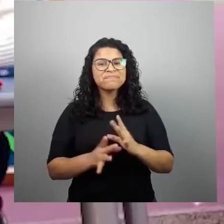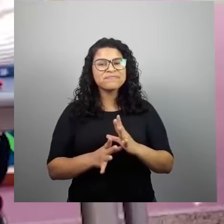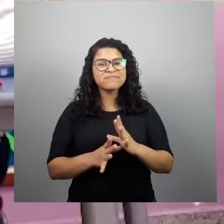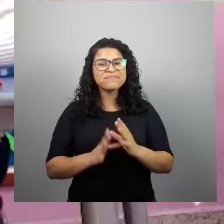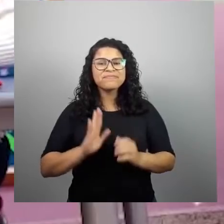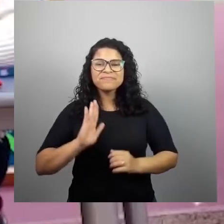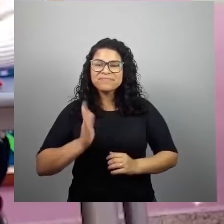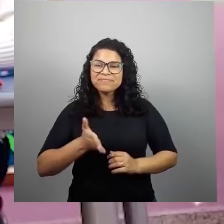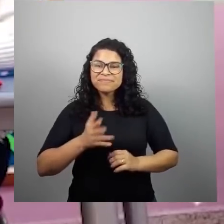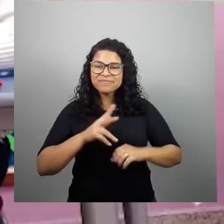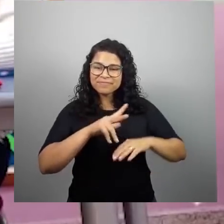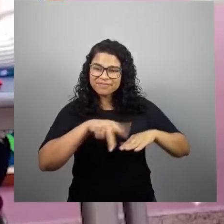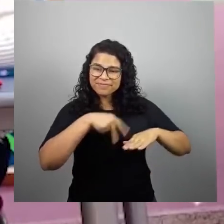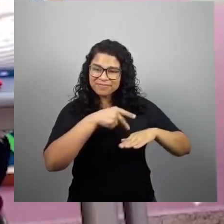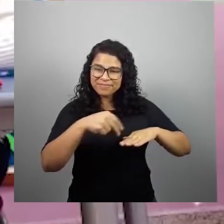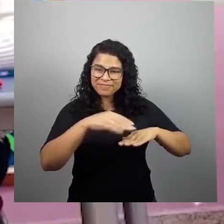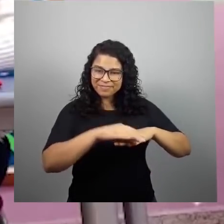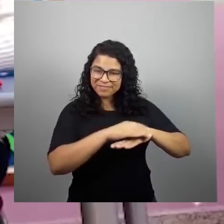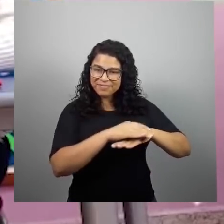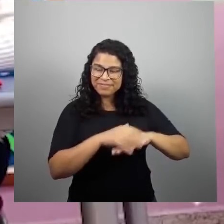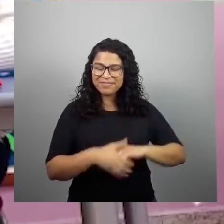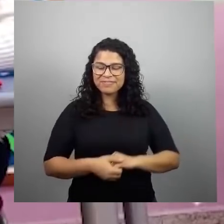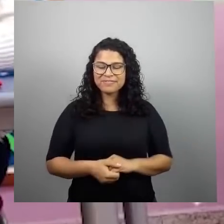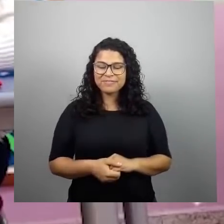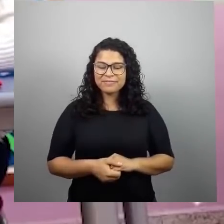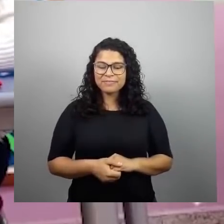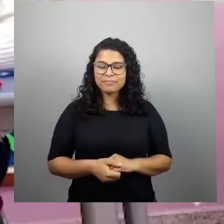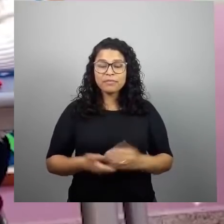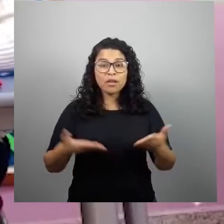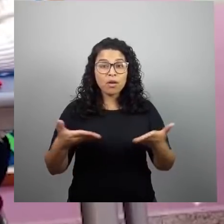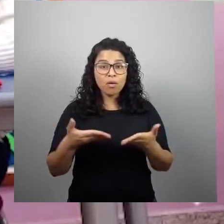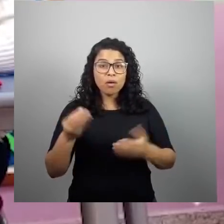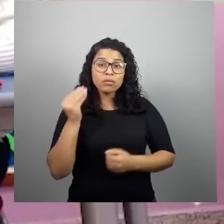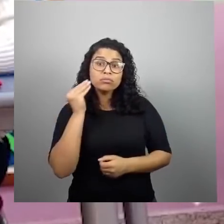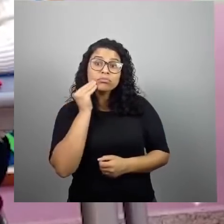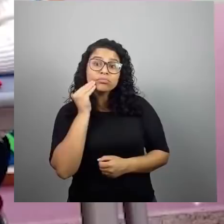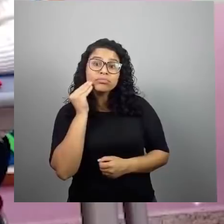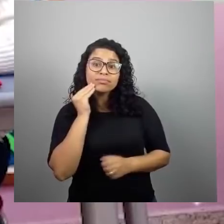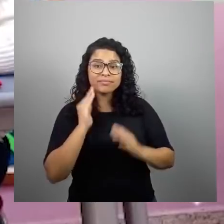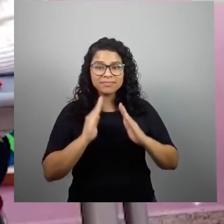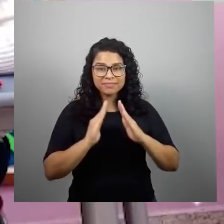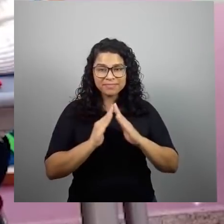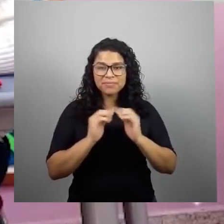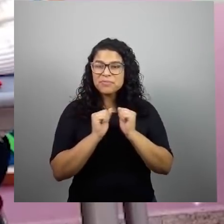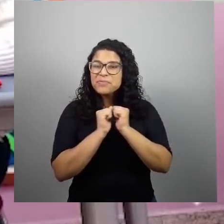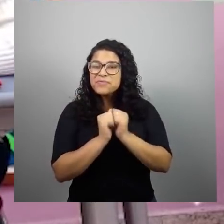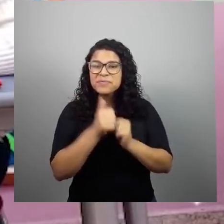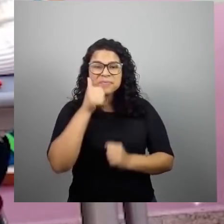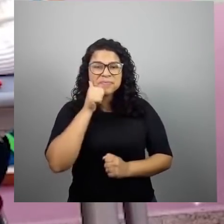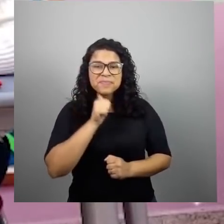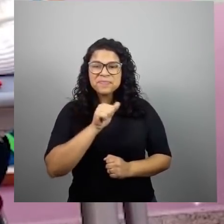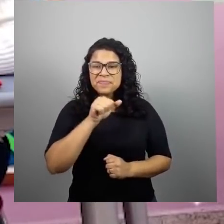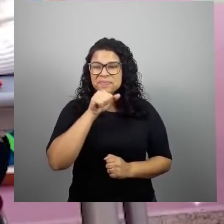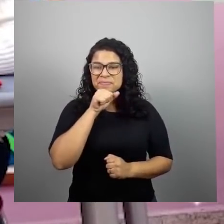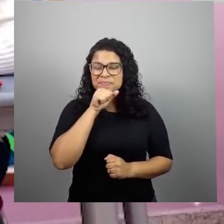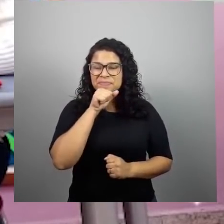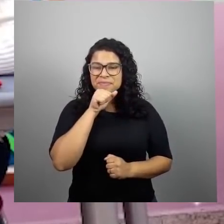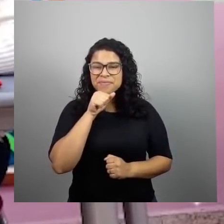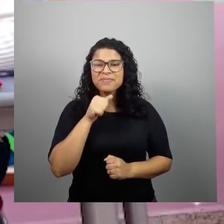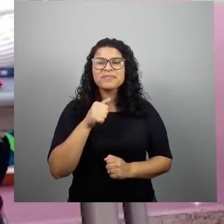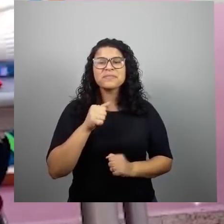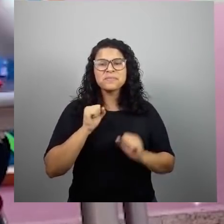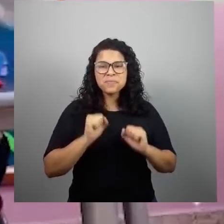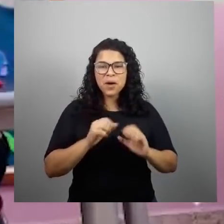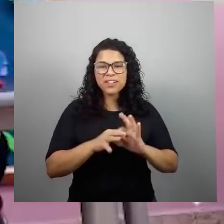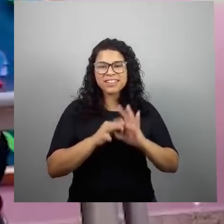Tcharam! Amarramos o nosso tênis. Prontinho. Agora você tente com a mamãe quantas vezes você quiser até